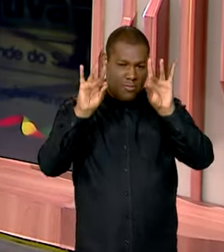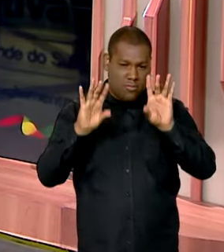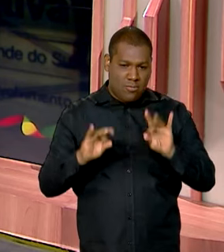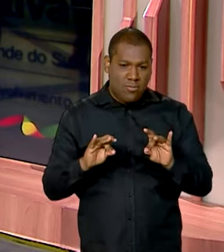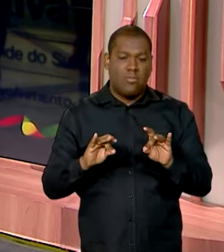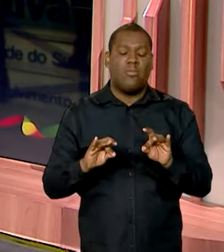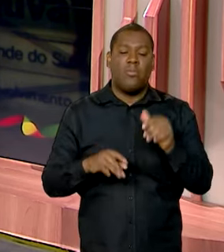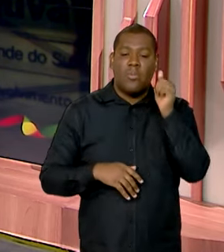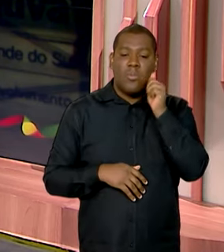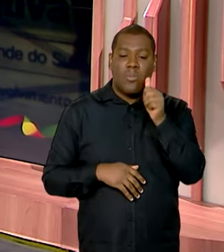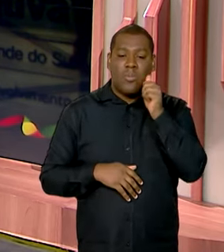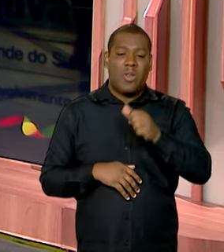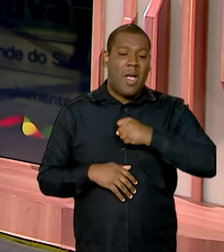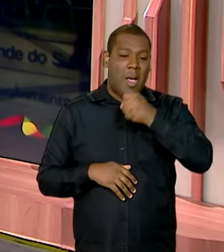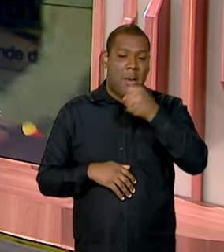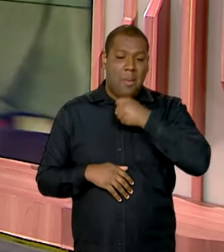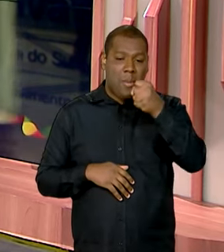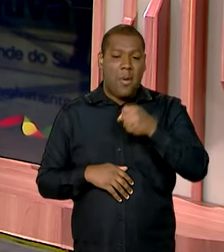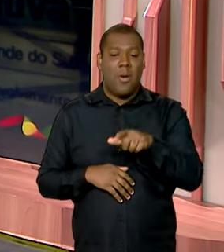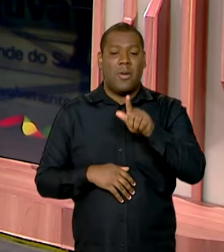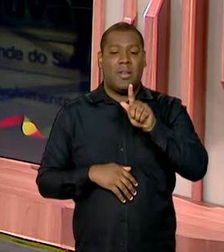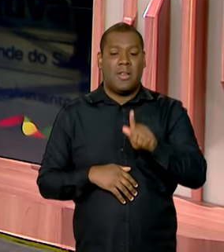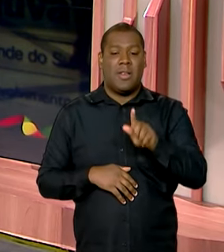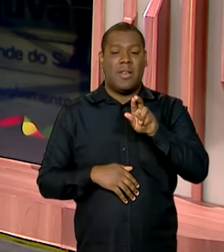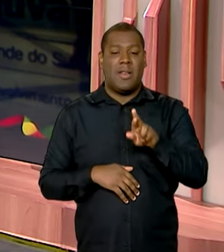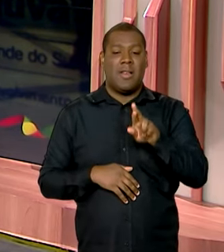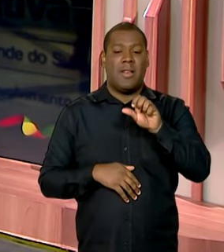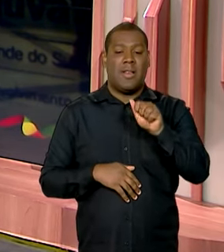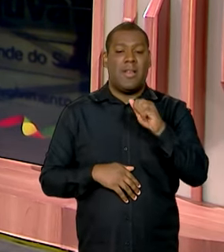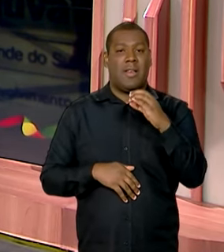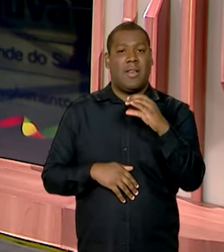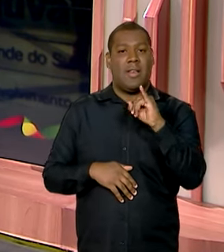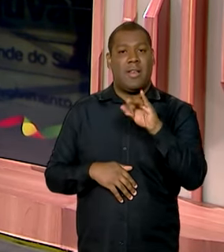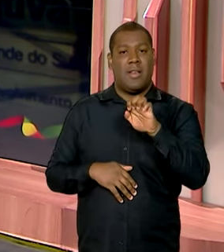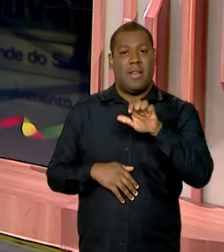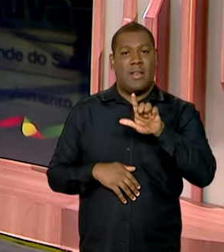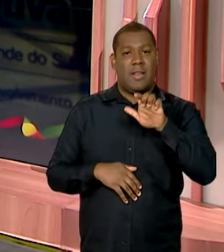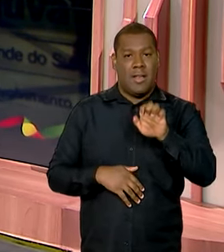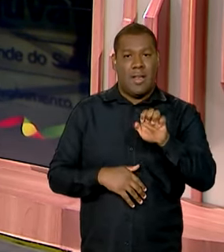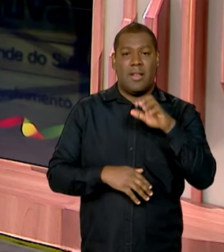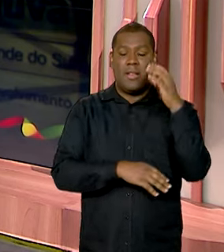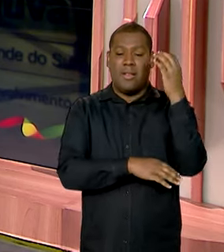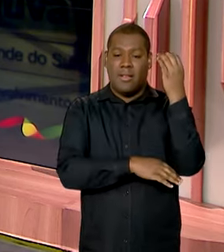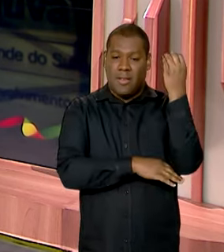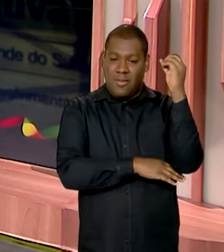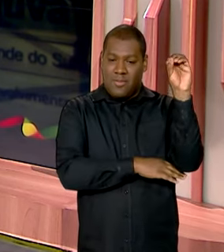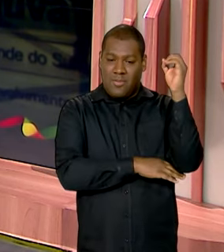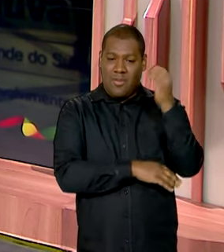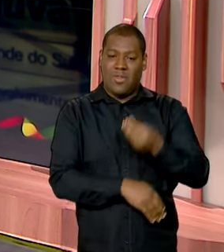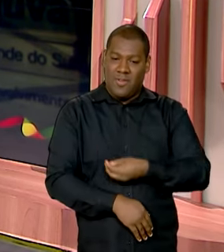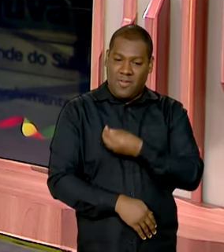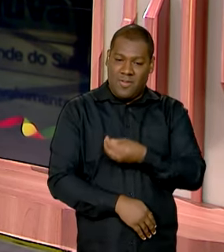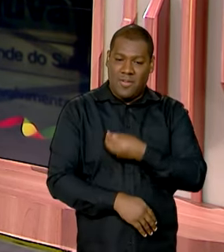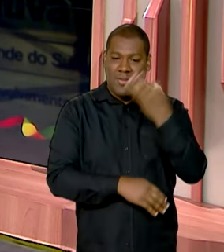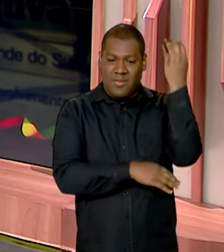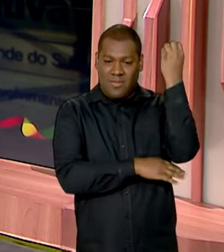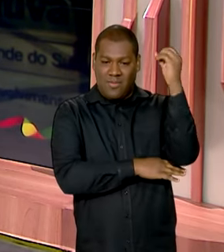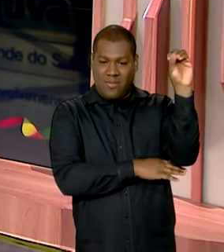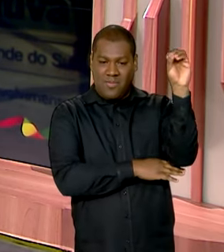do Sul é a nossa repórter Graciele Bittencourt, que está lá em Porto Alegre. Oi, Graci, bom dia para